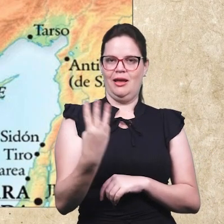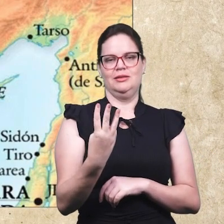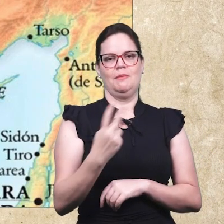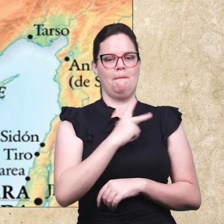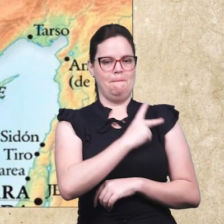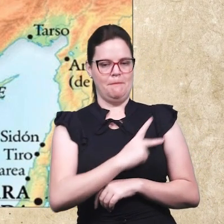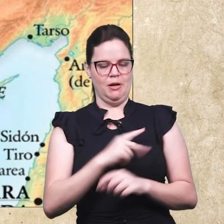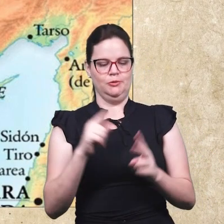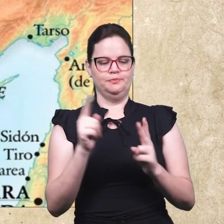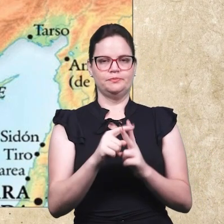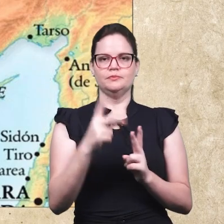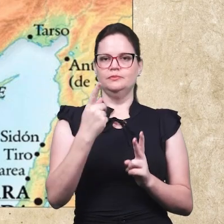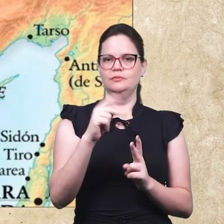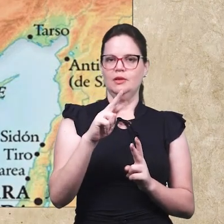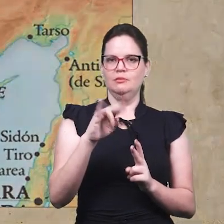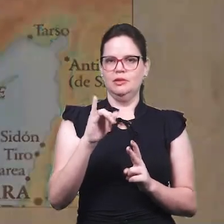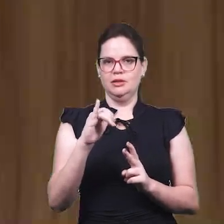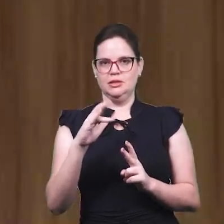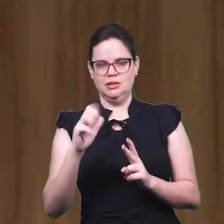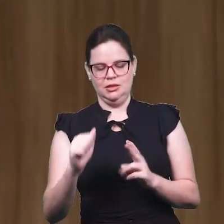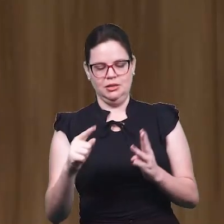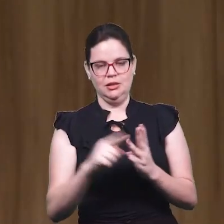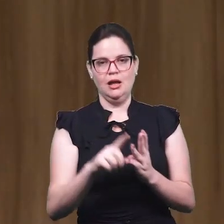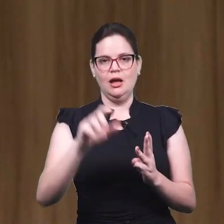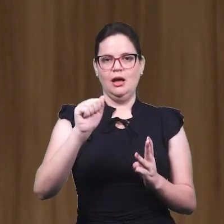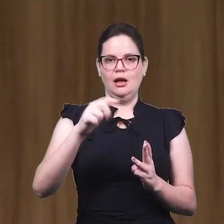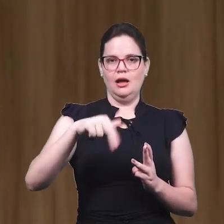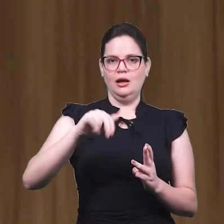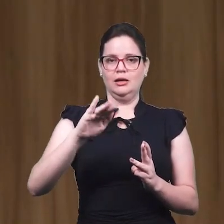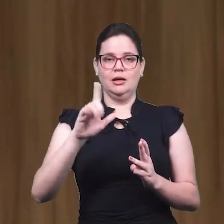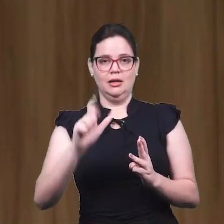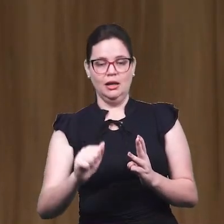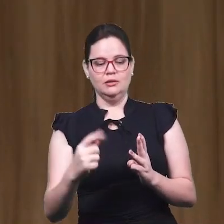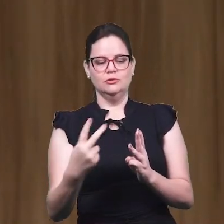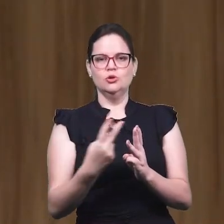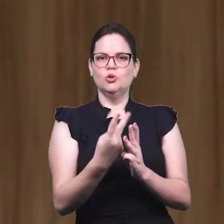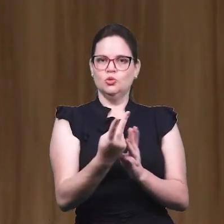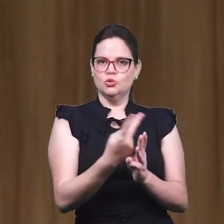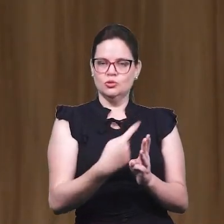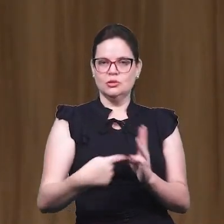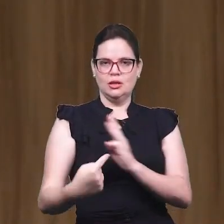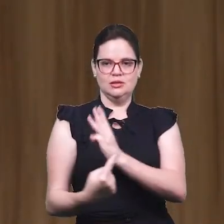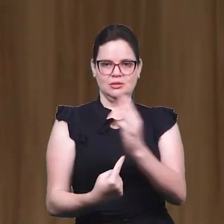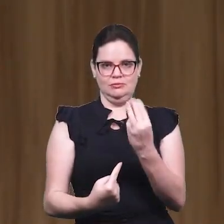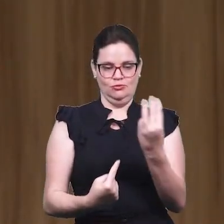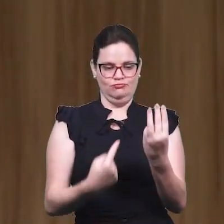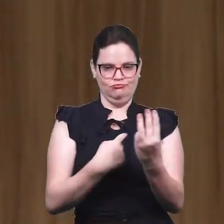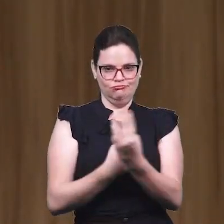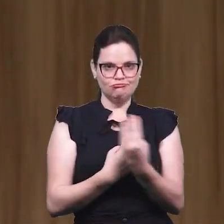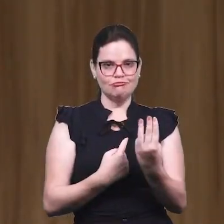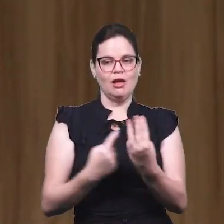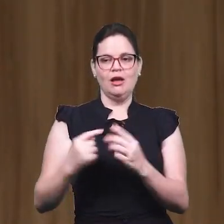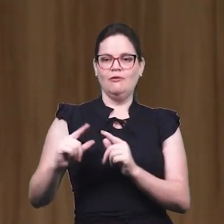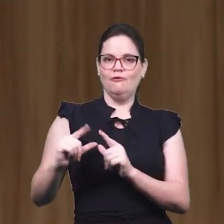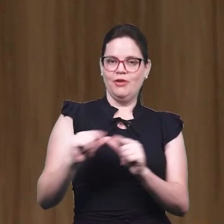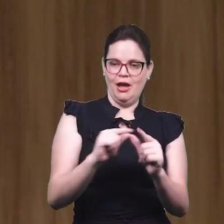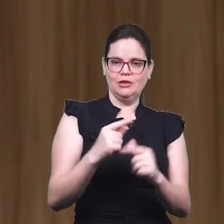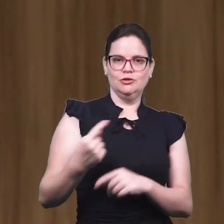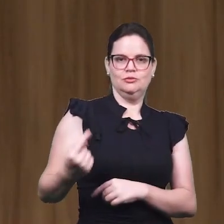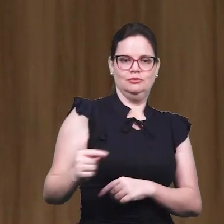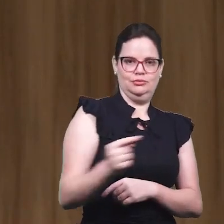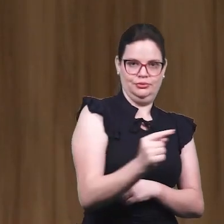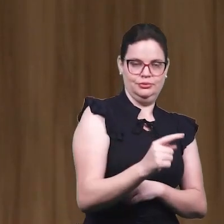para Éfeso e ali em Éfeso, Priscila e Áquila ficam enquanto Paulo vai retornar da sua